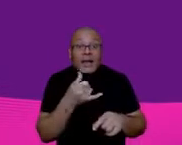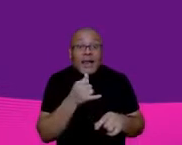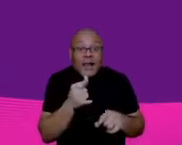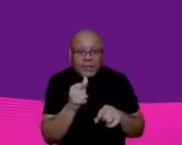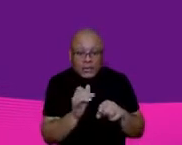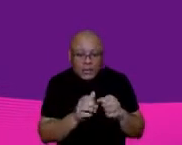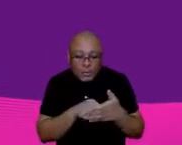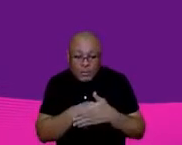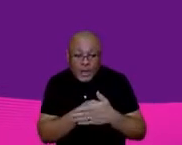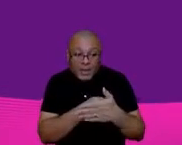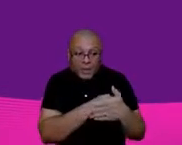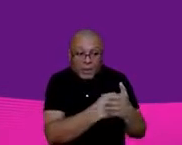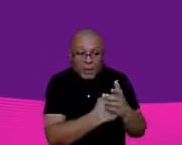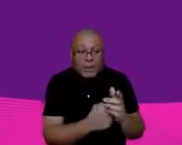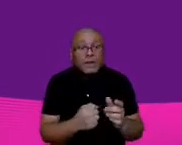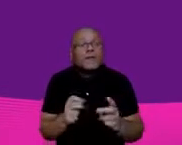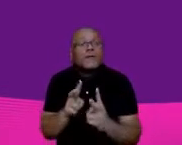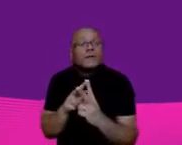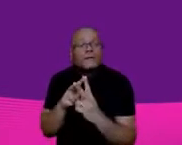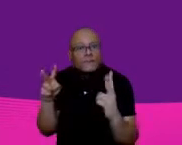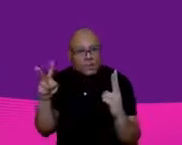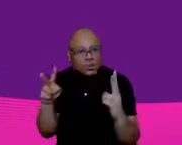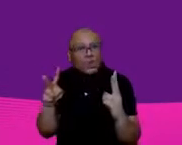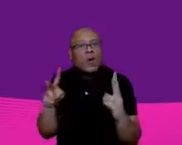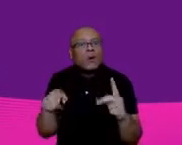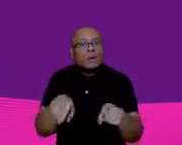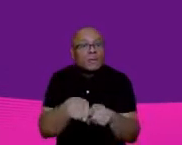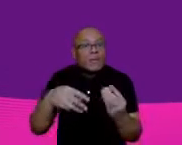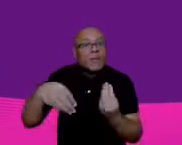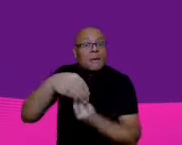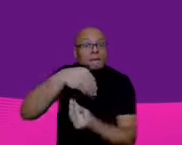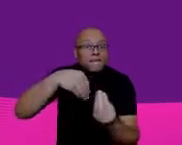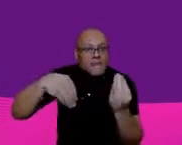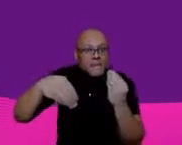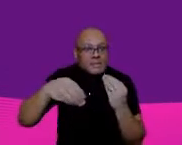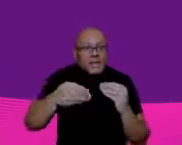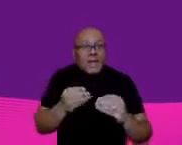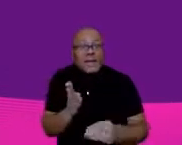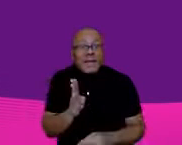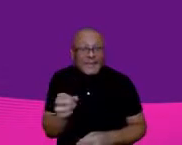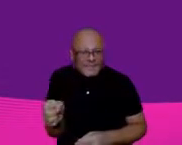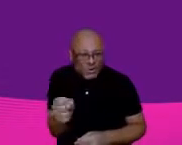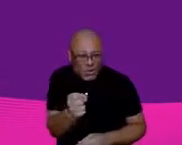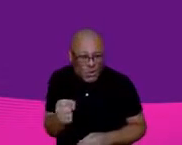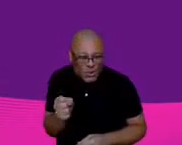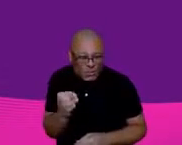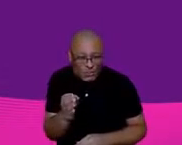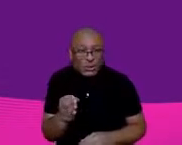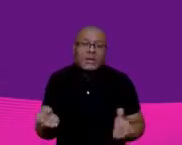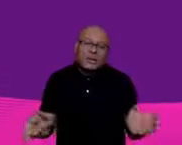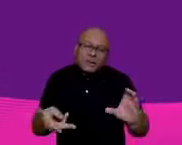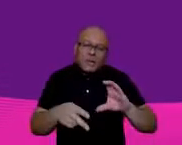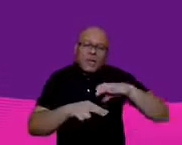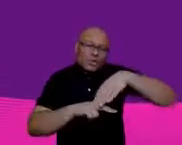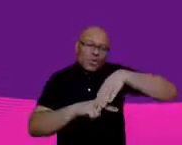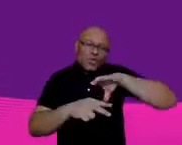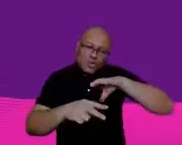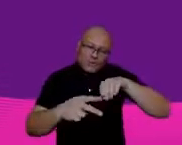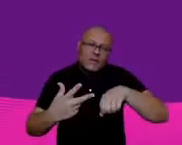realidade virtual, realidade aumentada, realidade mista, navegação, tomografia intraoperatória e, por fim, a cirurgia guiada por